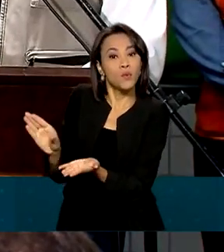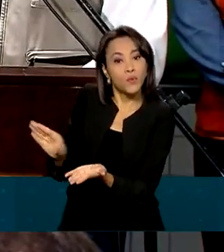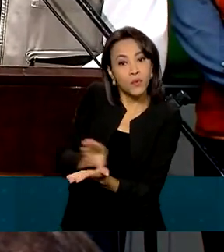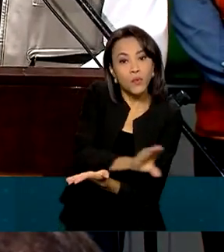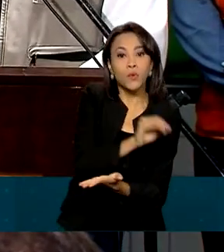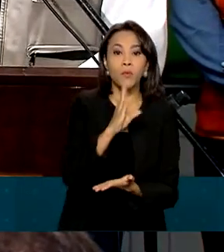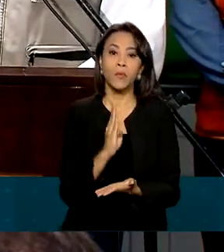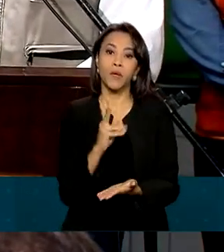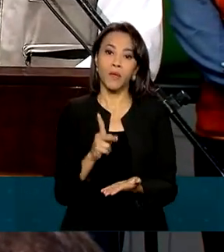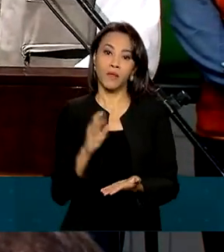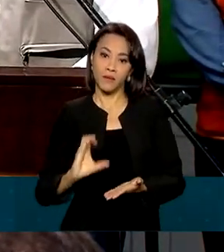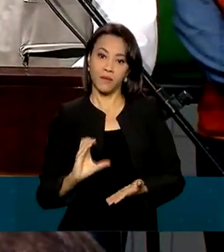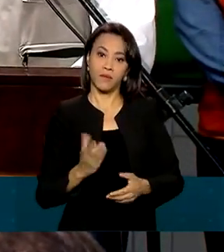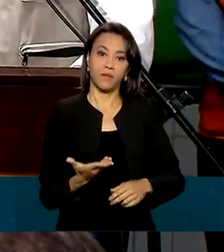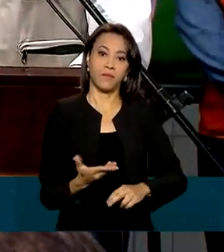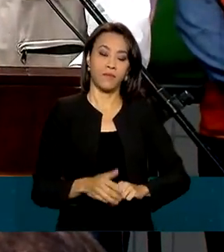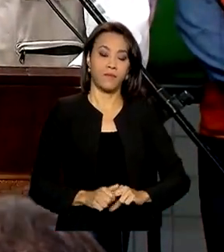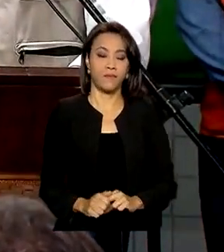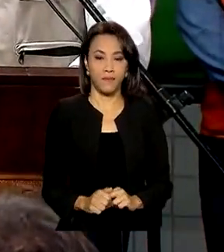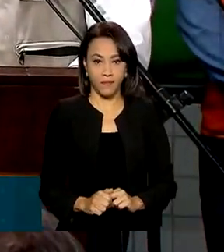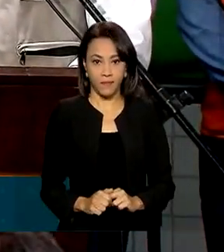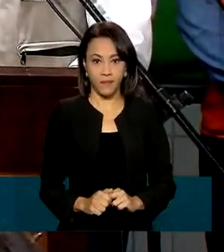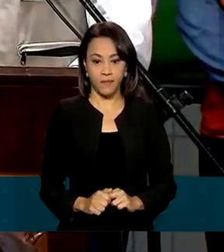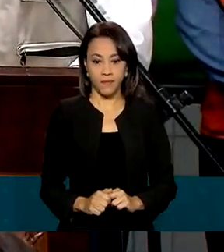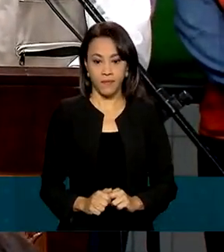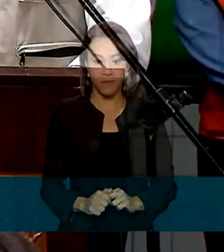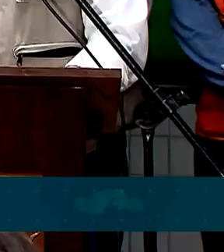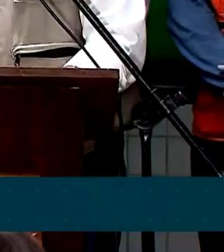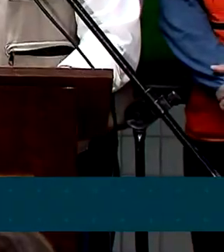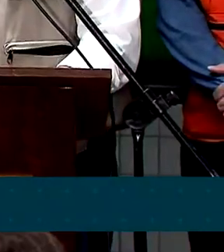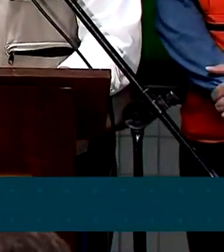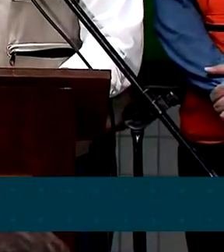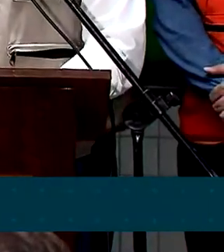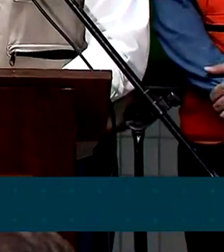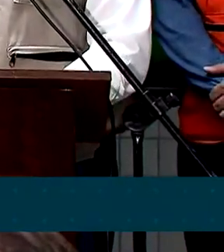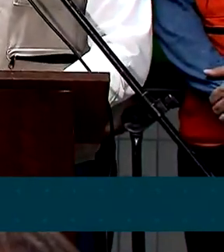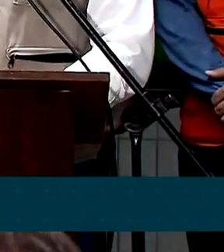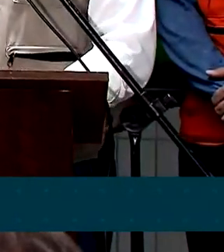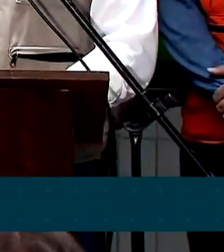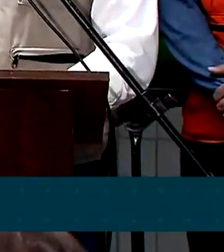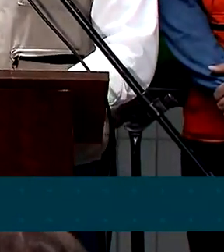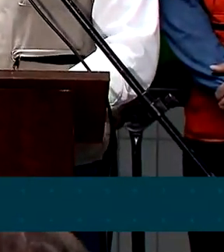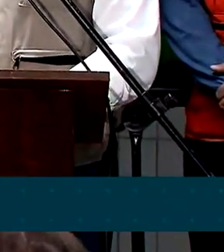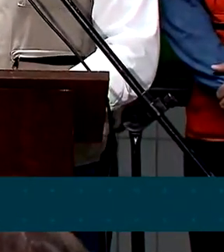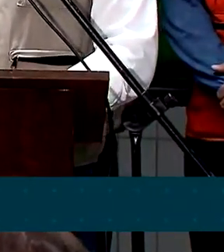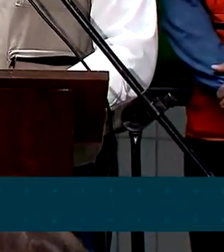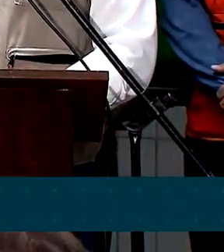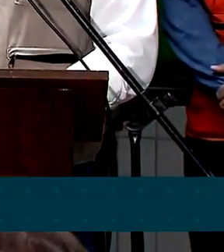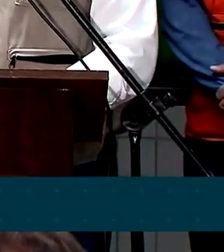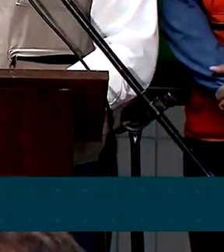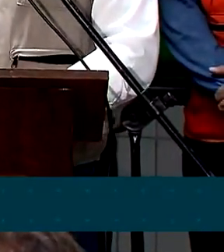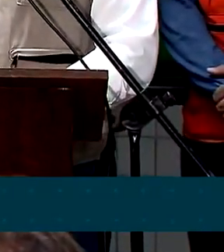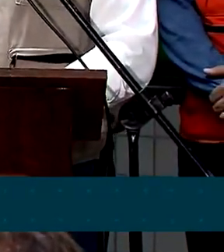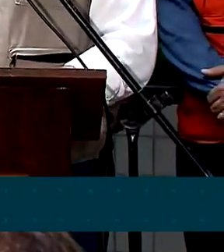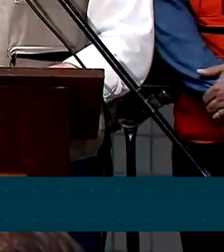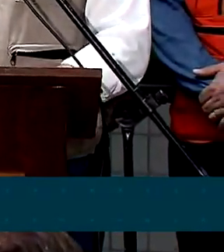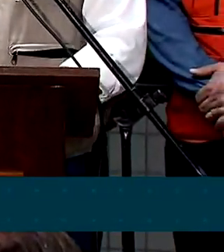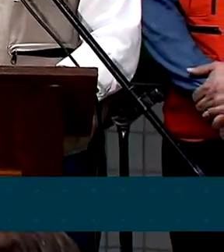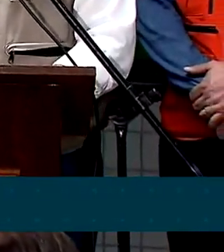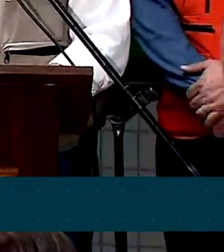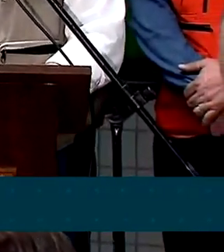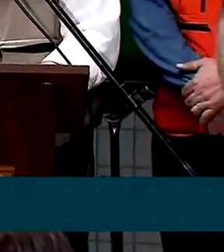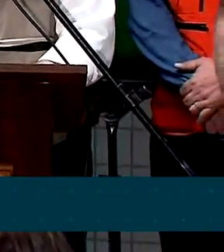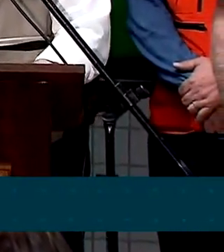continuada são os idosos e as pessoas com deficiência que façam antecipação bem